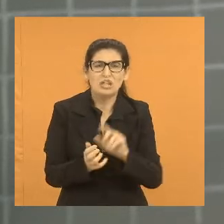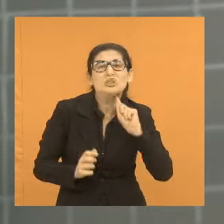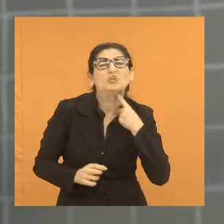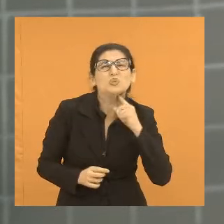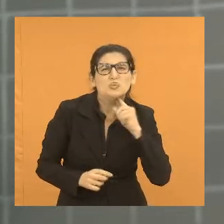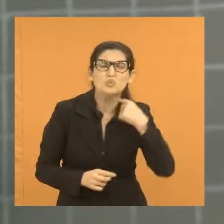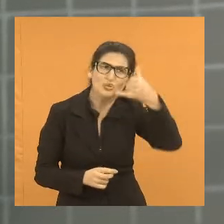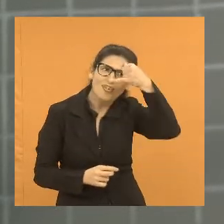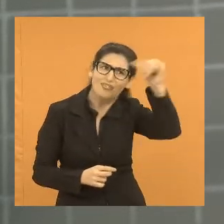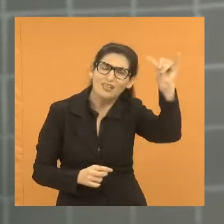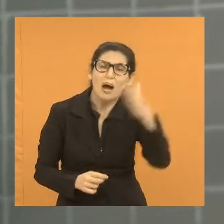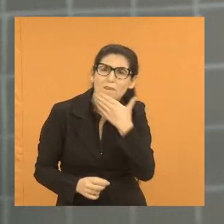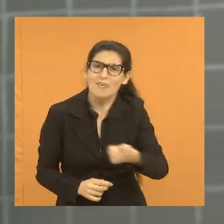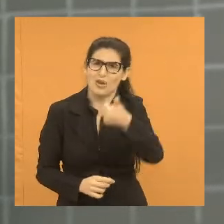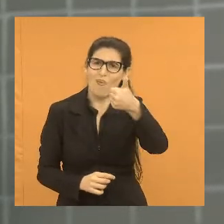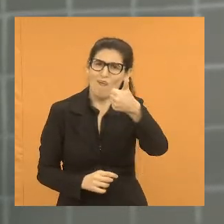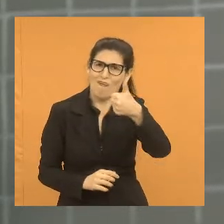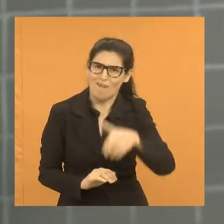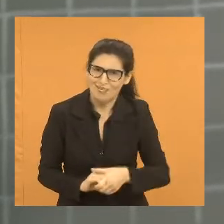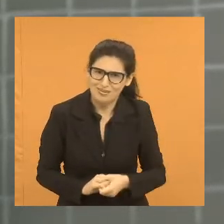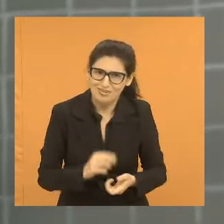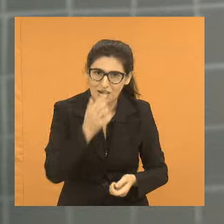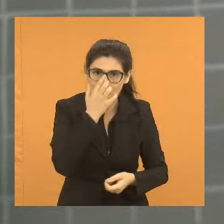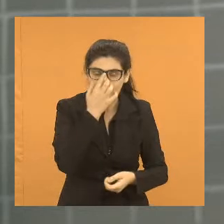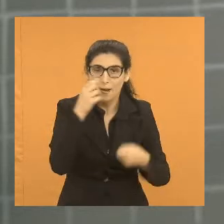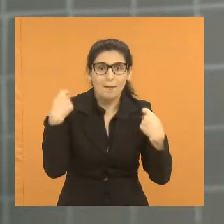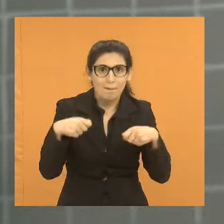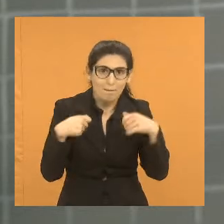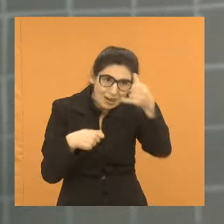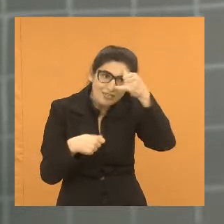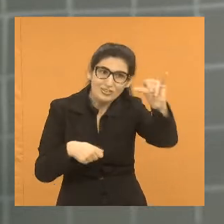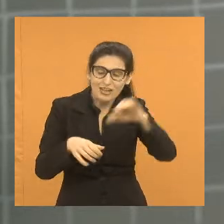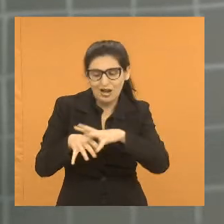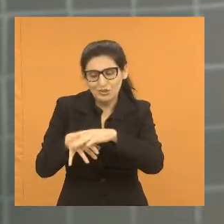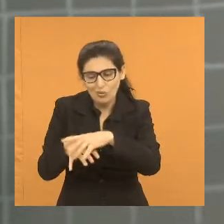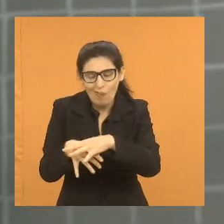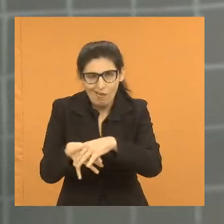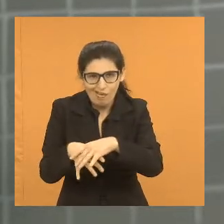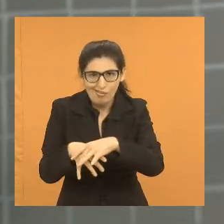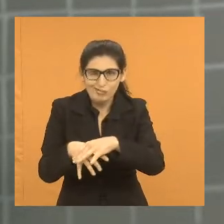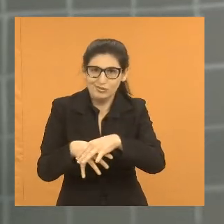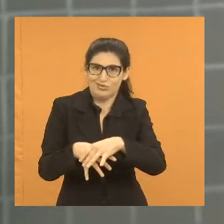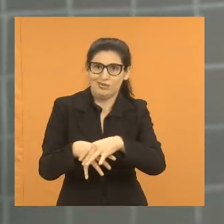cuidado no controle do mosquito Aedes aegypti.